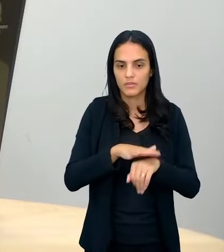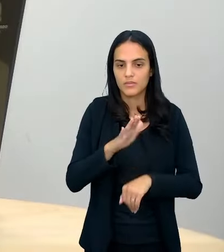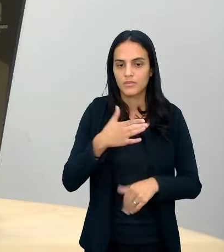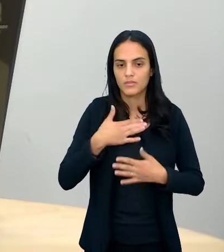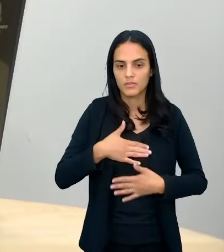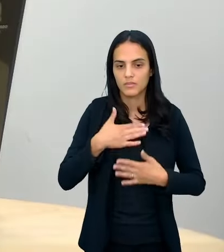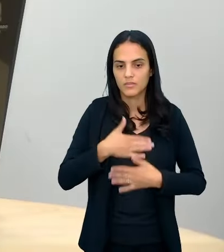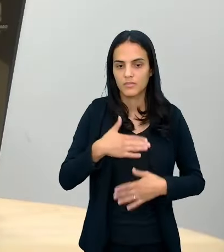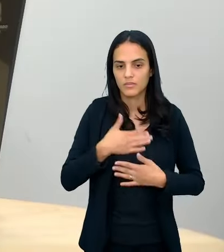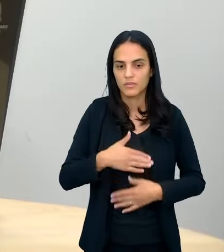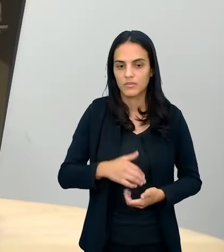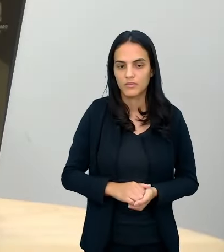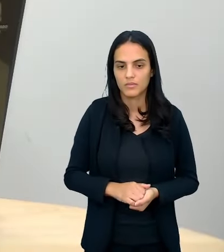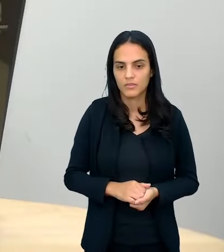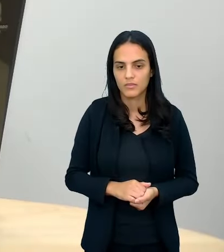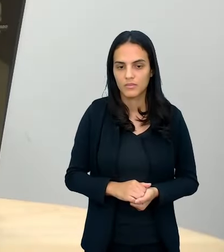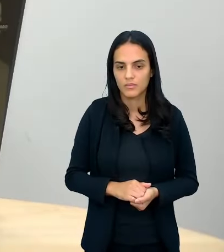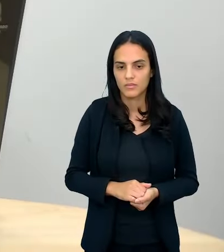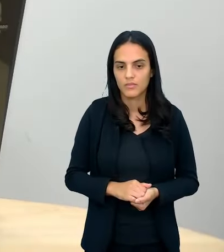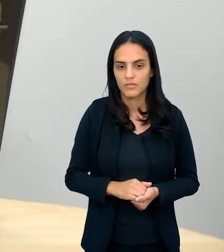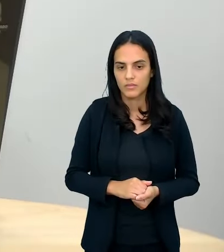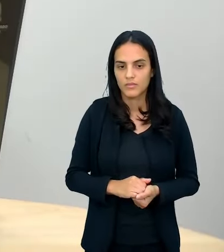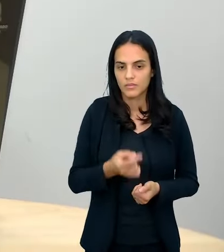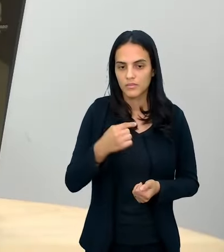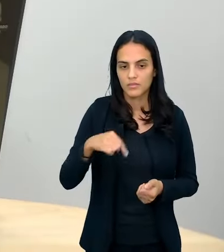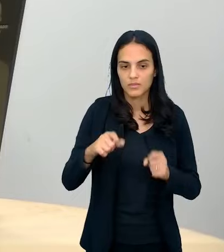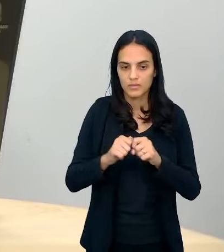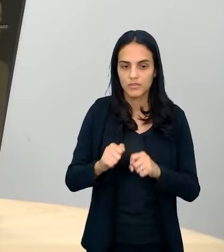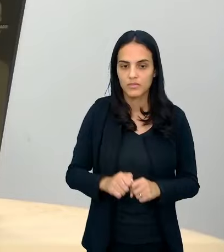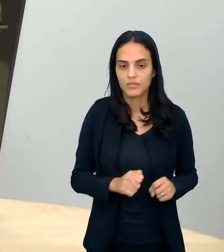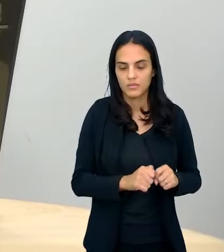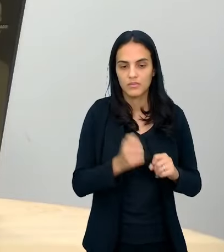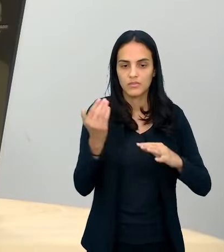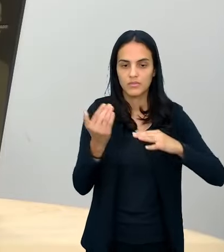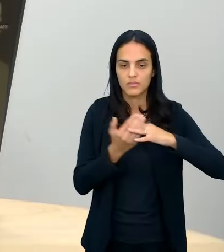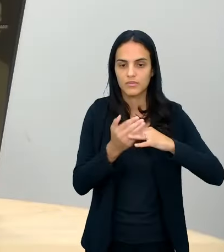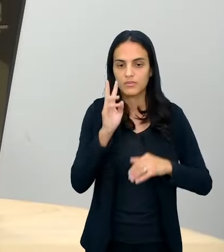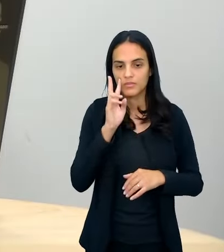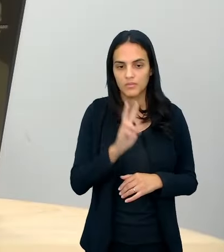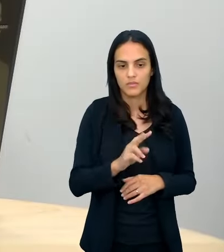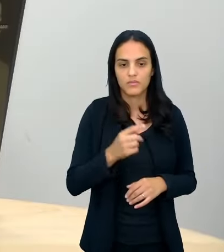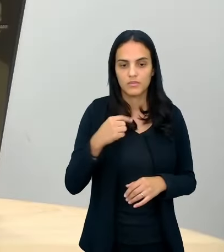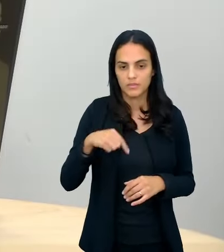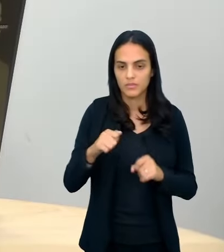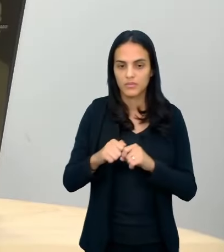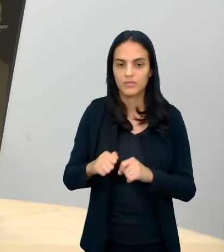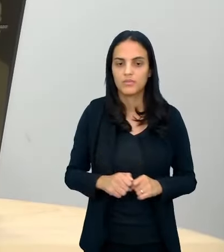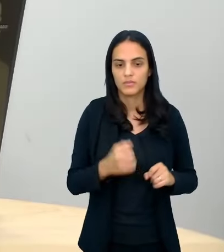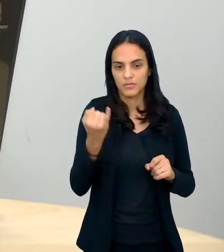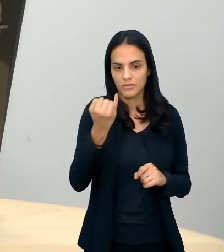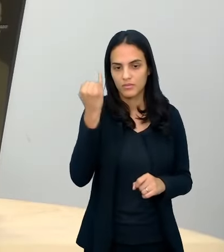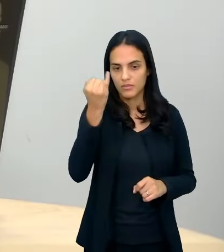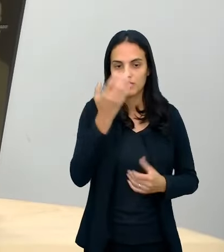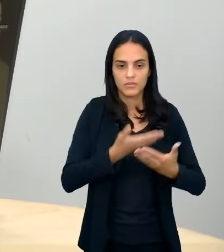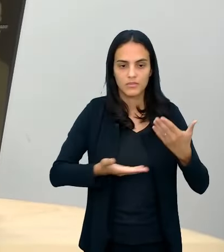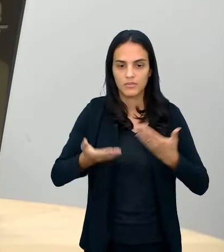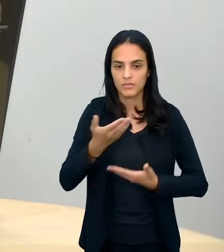calma, no recorte que a gente fez do De Olho na Integração, ele vai trazer essa importância de